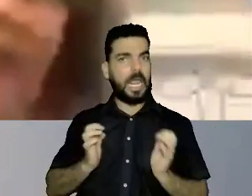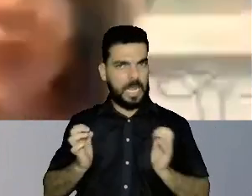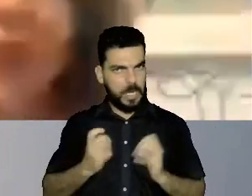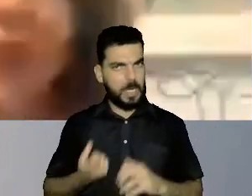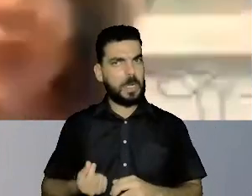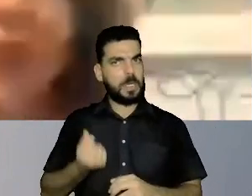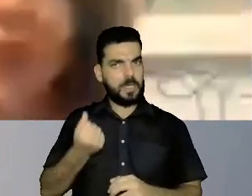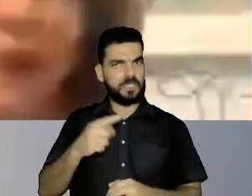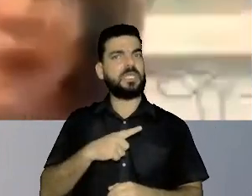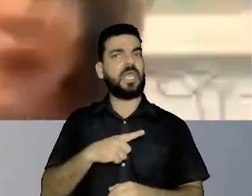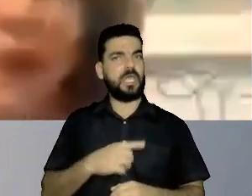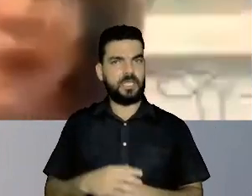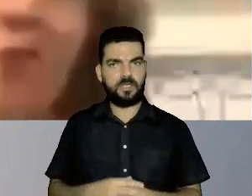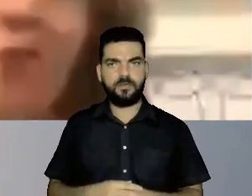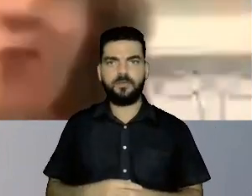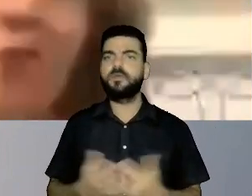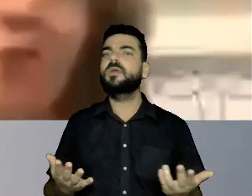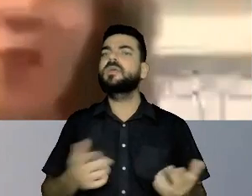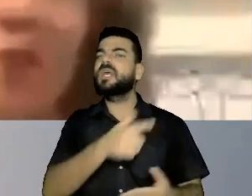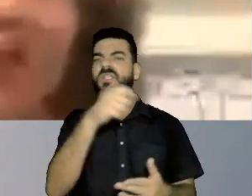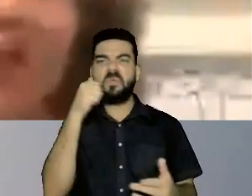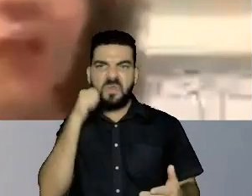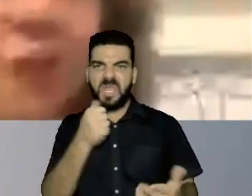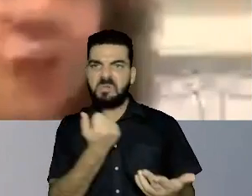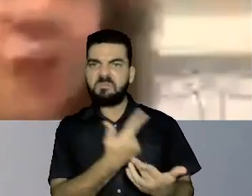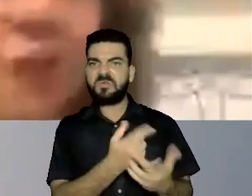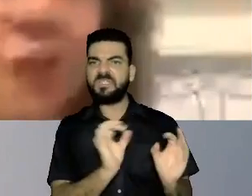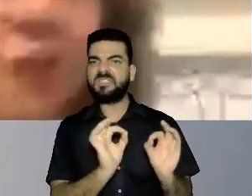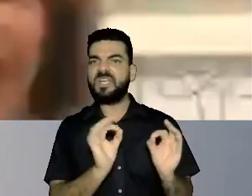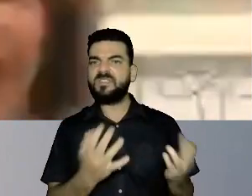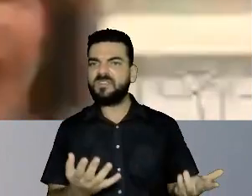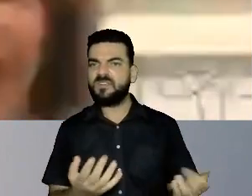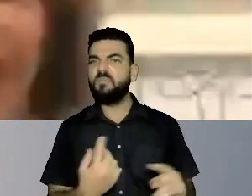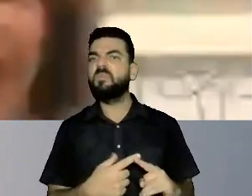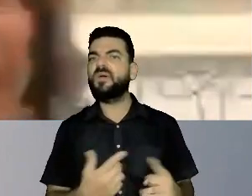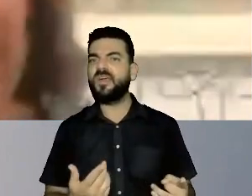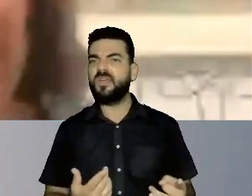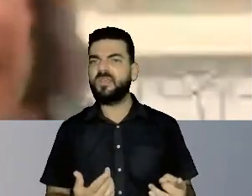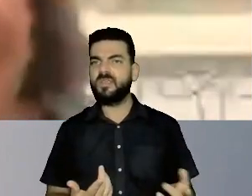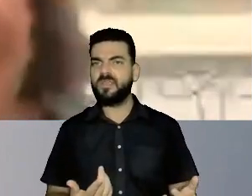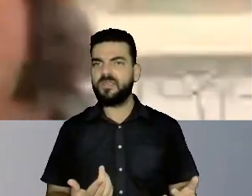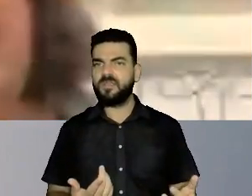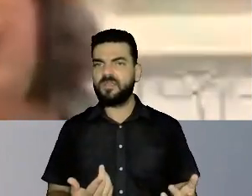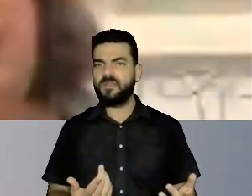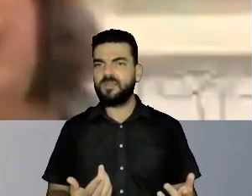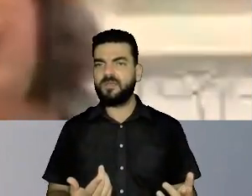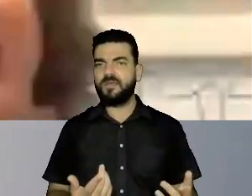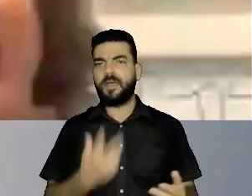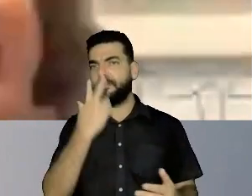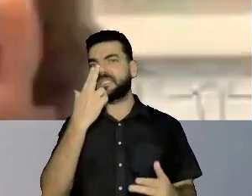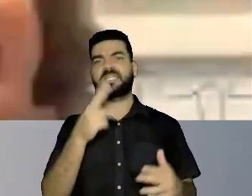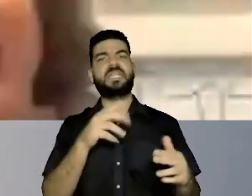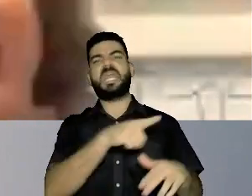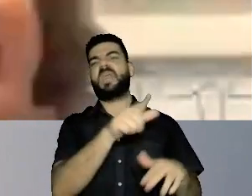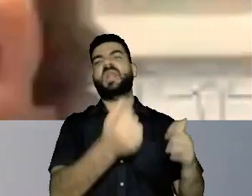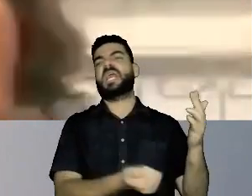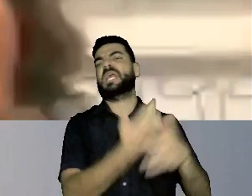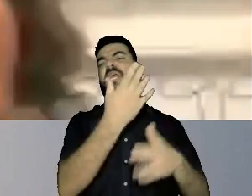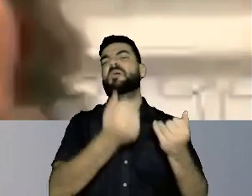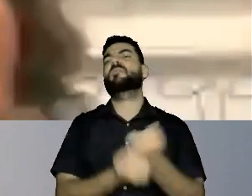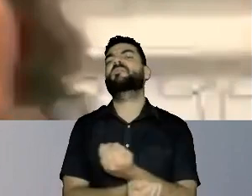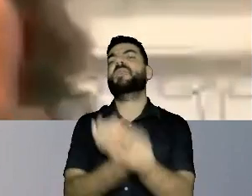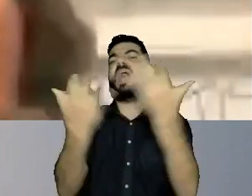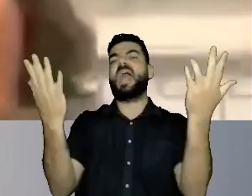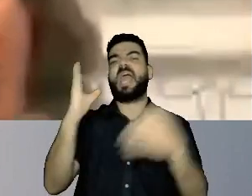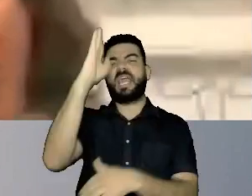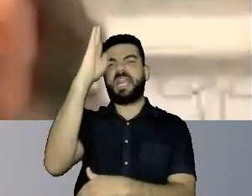porque quando você vê os gêmeos que eu citei, eles ganham dinheiro com a arte dele. Por que a gente não achar